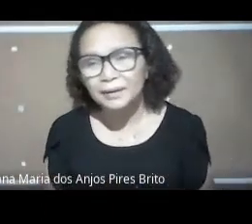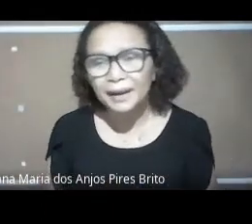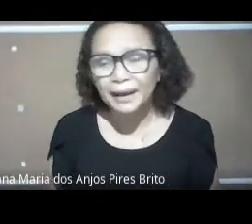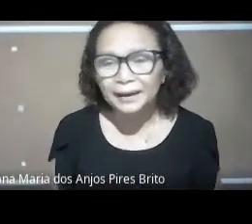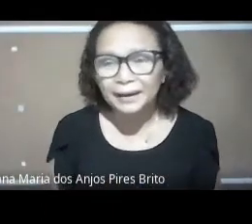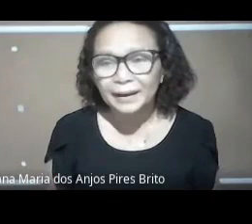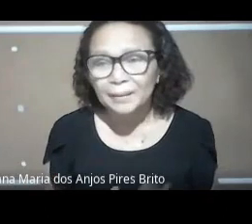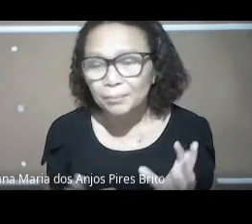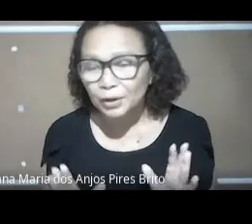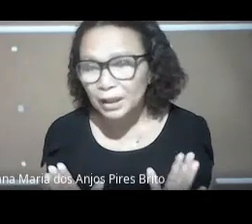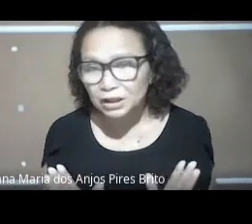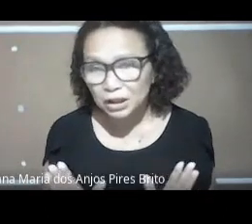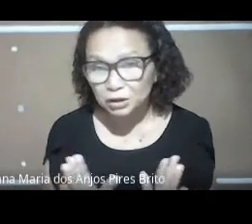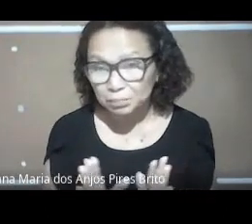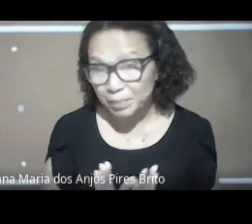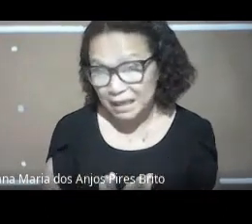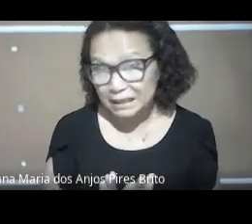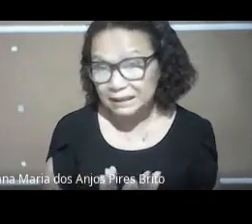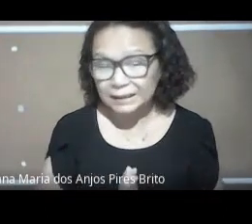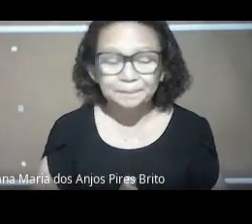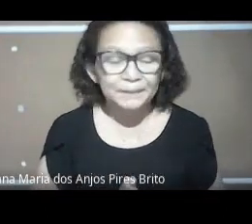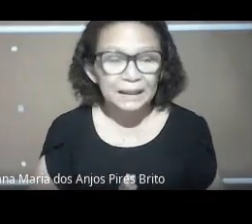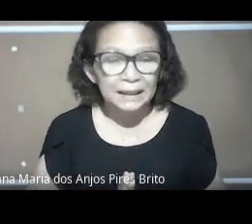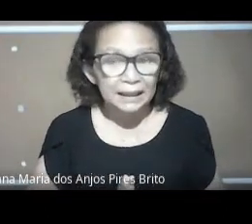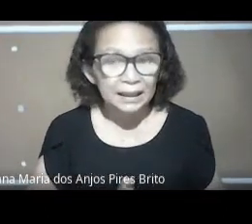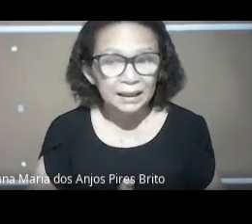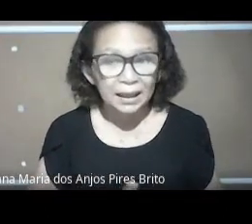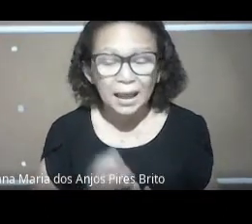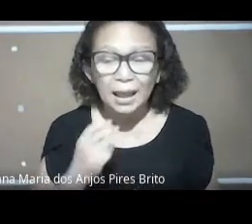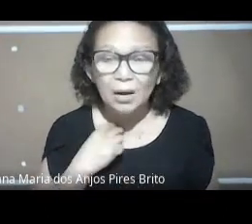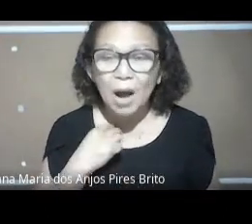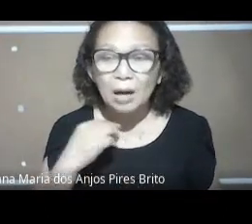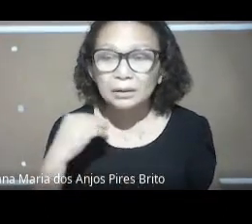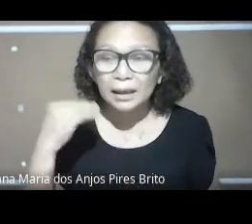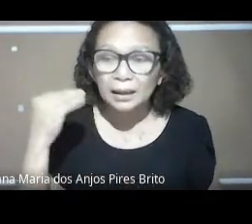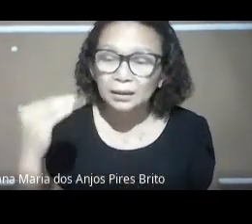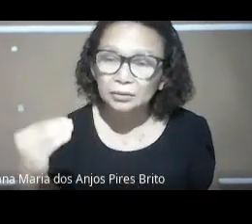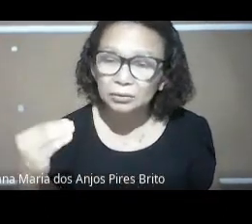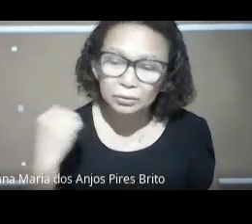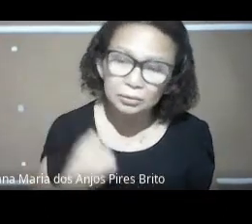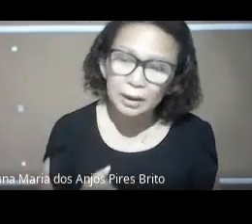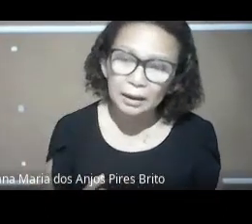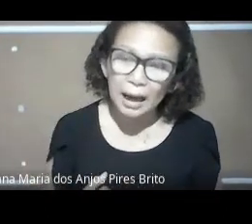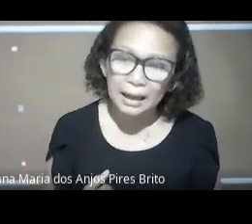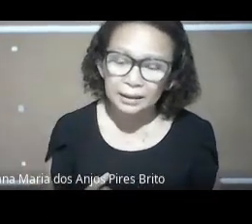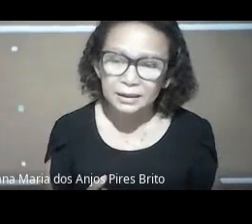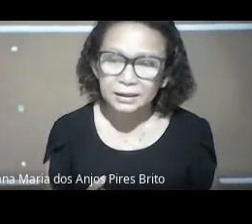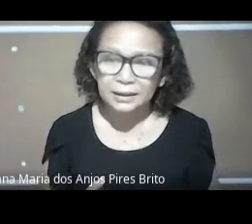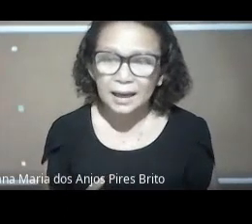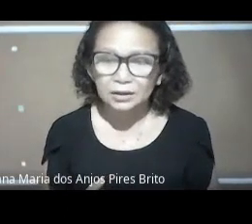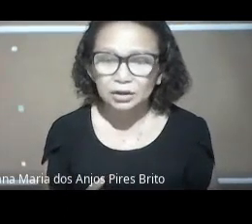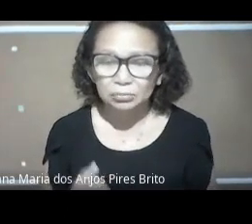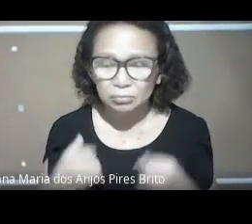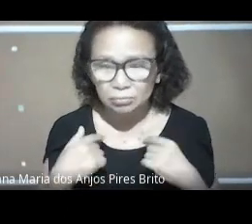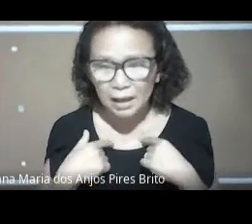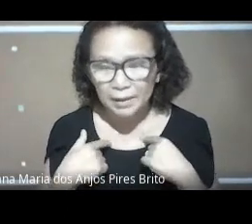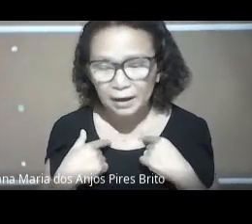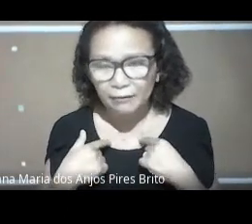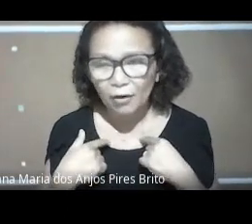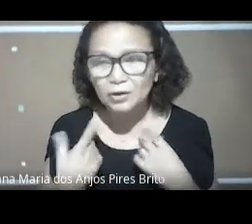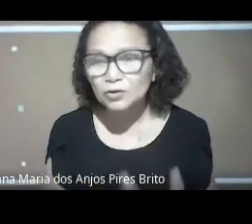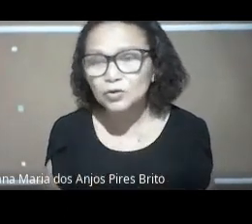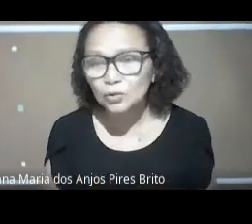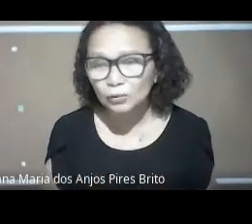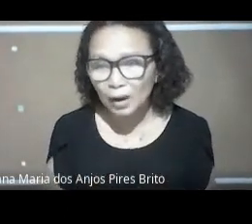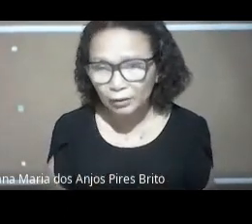não sei o quê. Muita gente pensa que eu, alterando a intensidade da